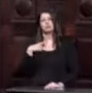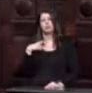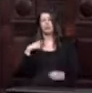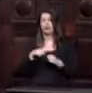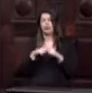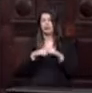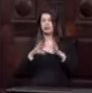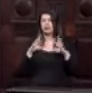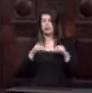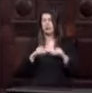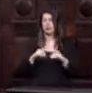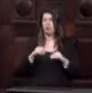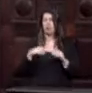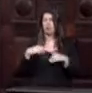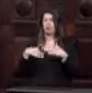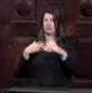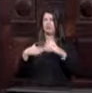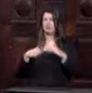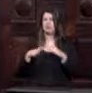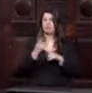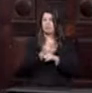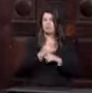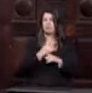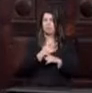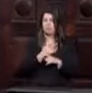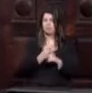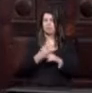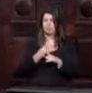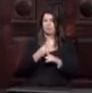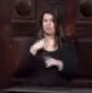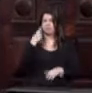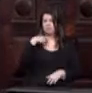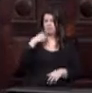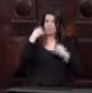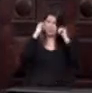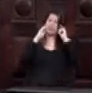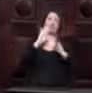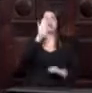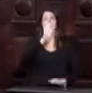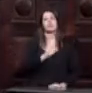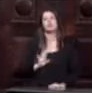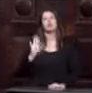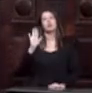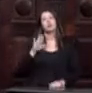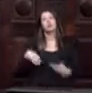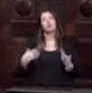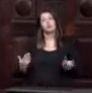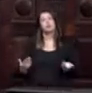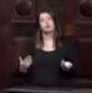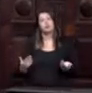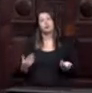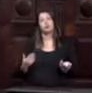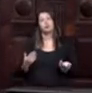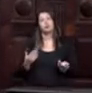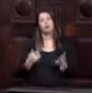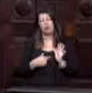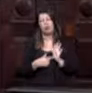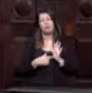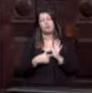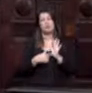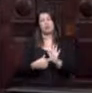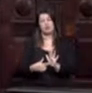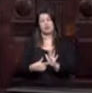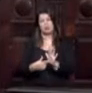intervenção branca através da Procuradoria da Fazenda Nacional. E aí apresenta um